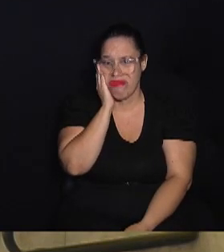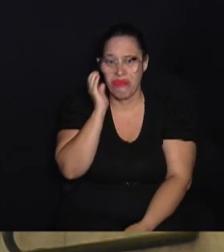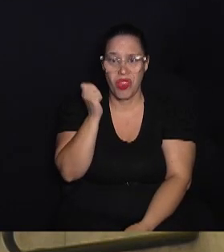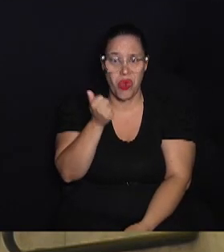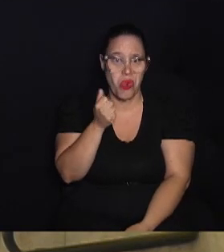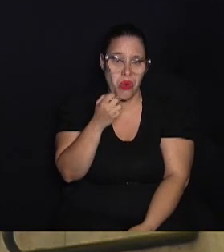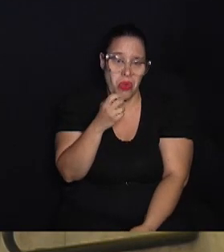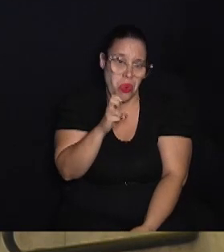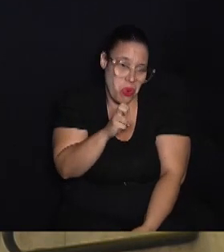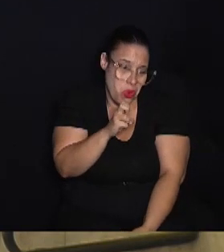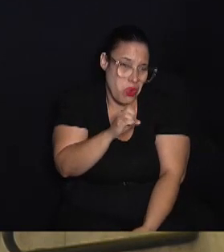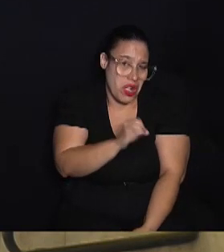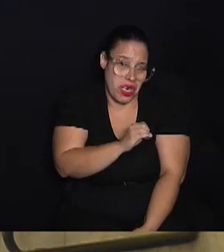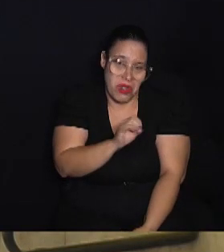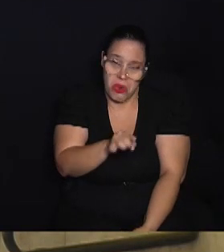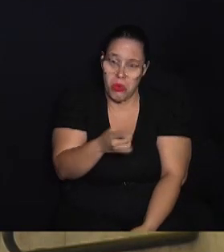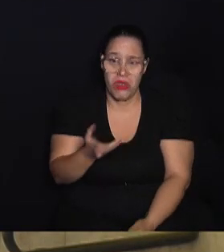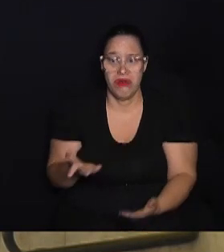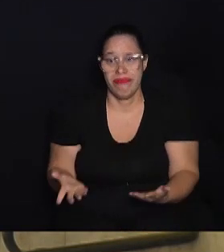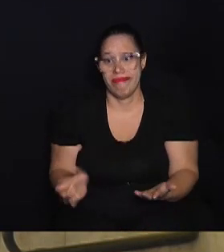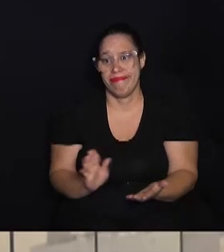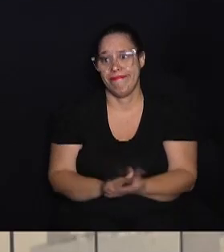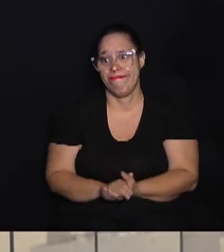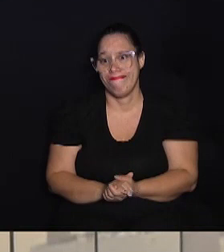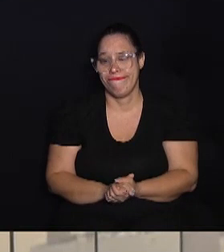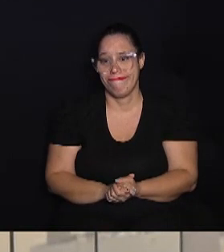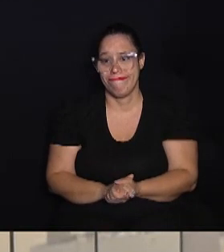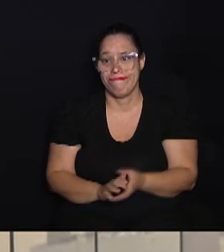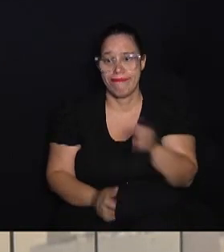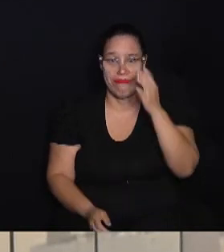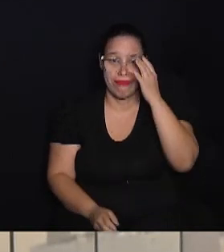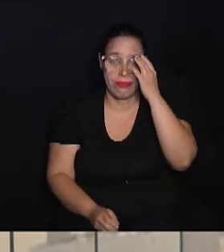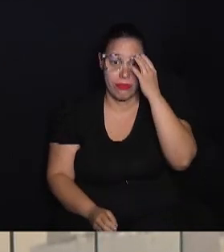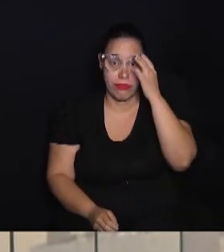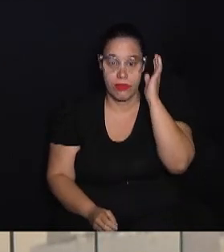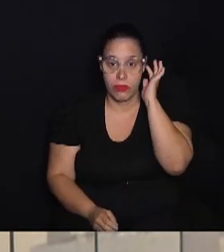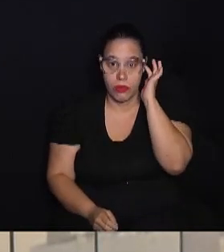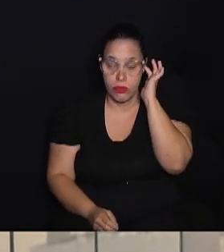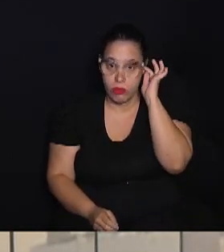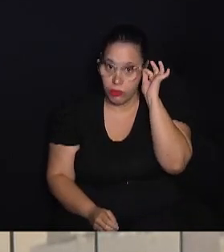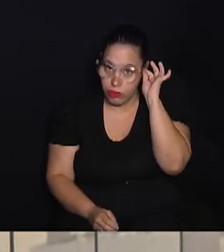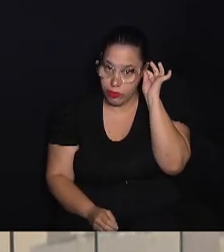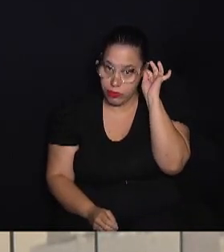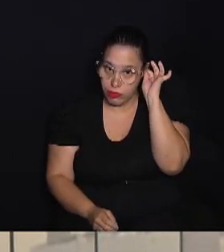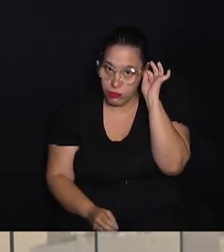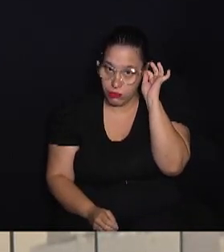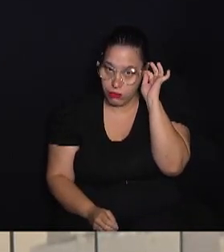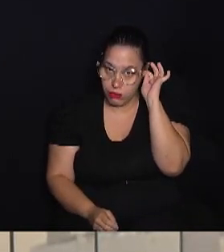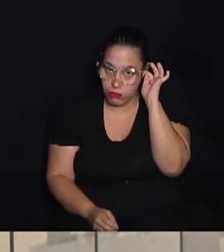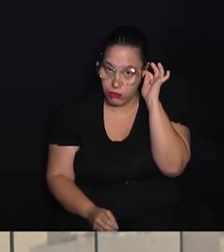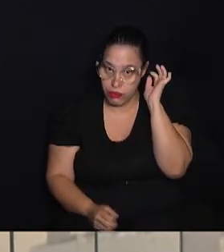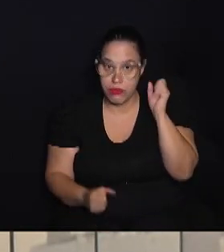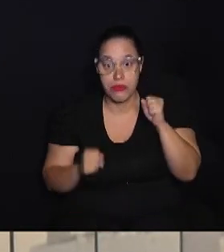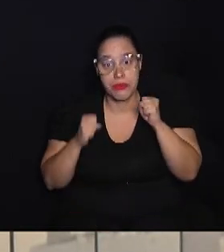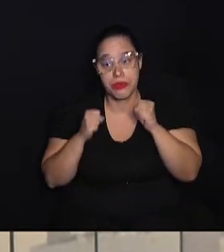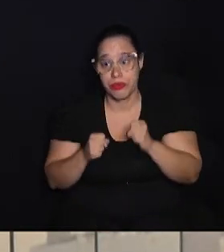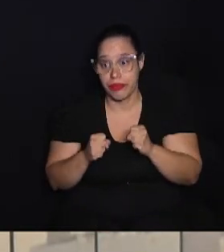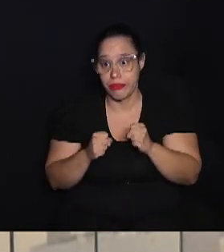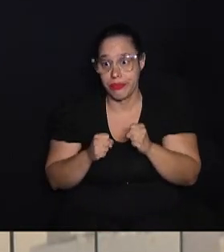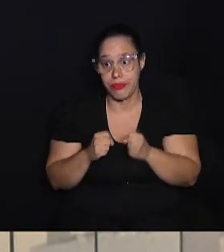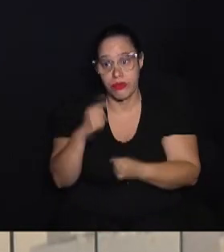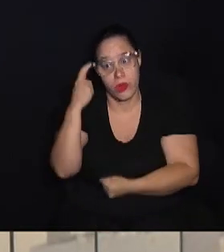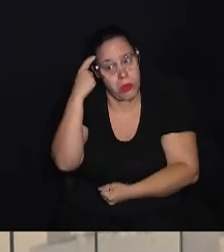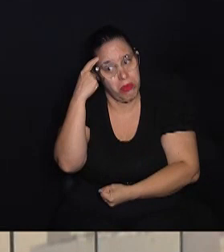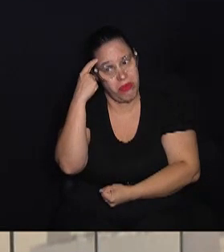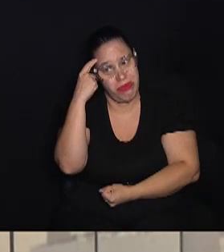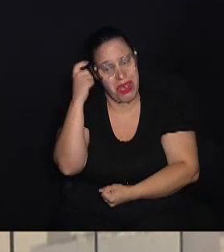1,5, né? Então, é um valor que pode não a gente pensar que